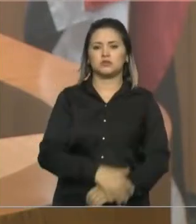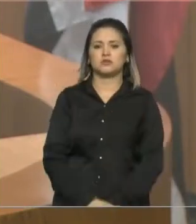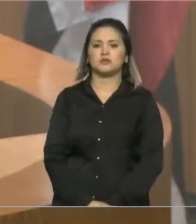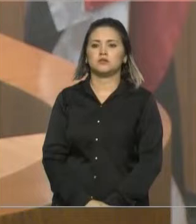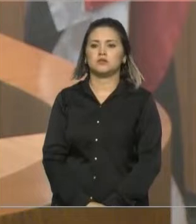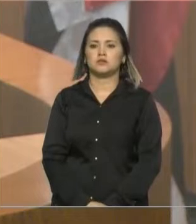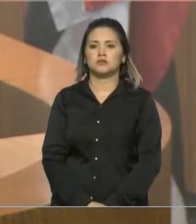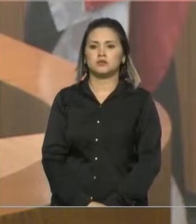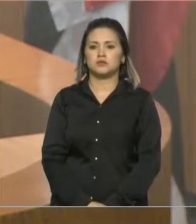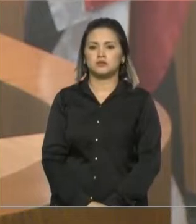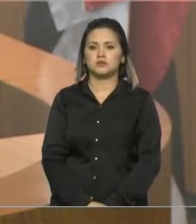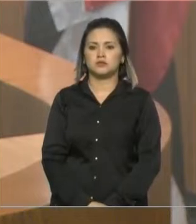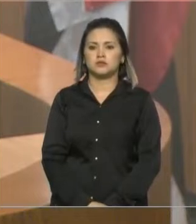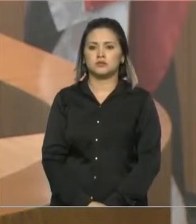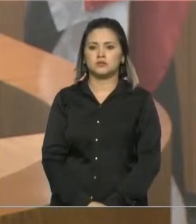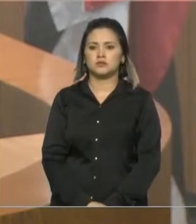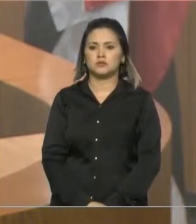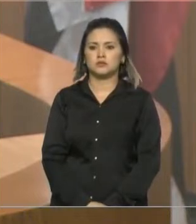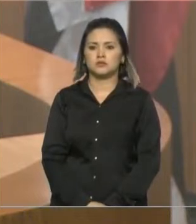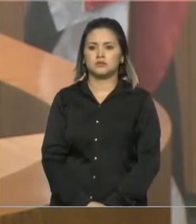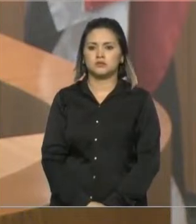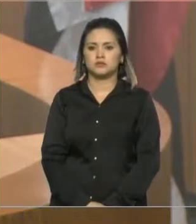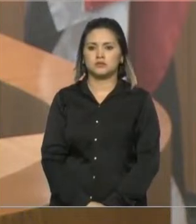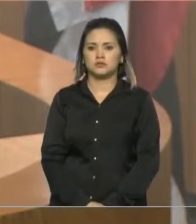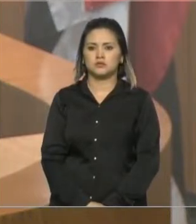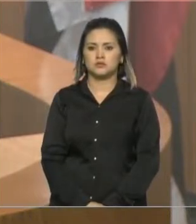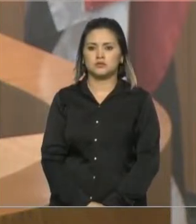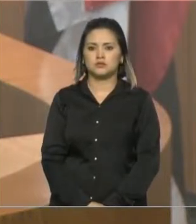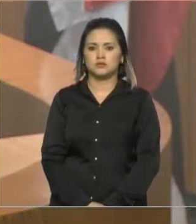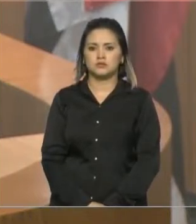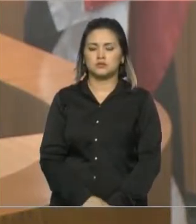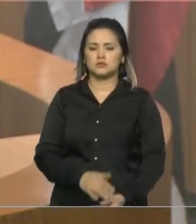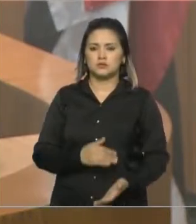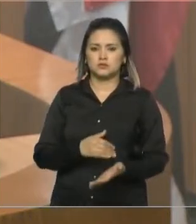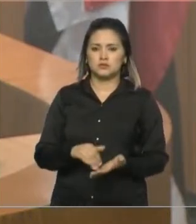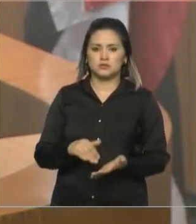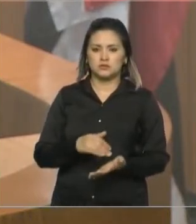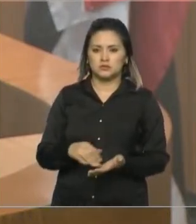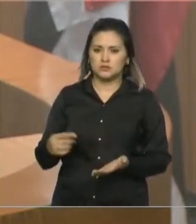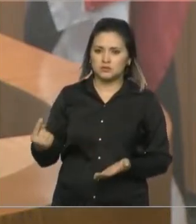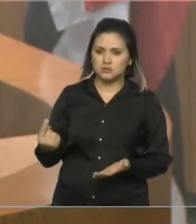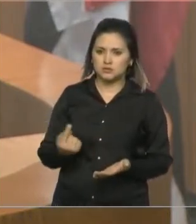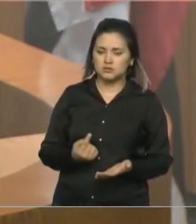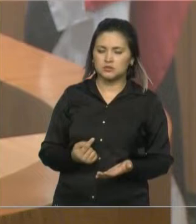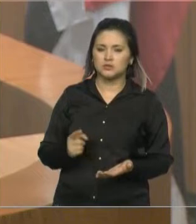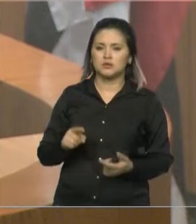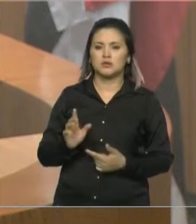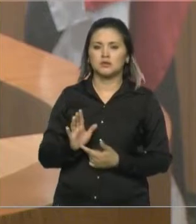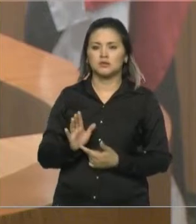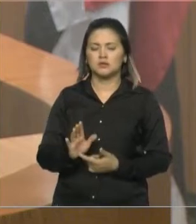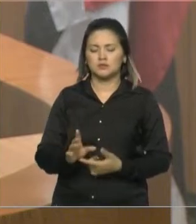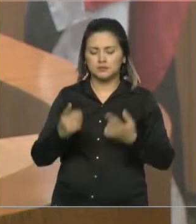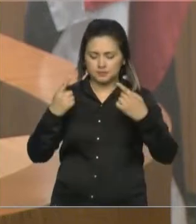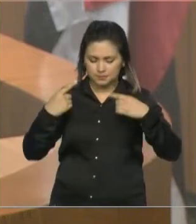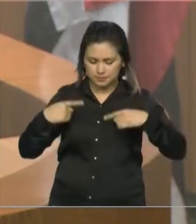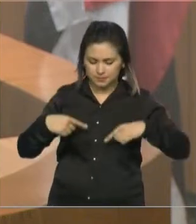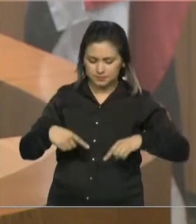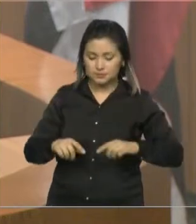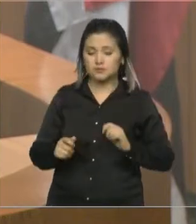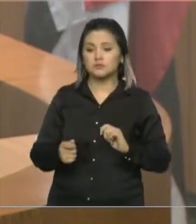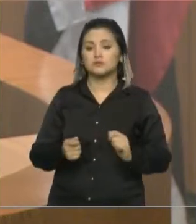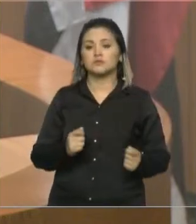dificuldade. E o comparecimento do secretário aqui é um gesto de humildade também da gestão,